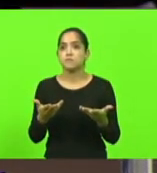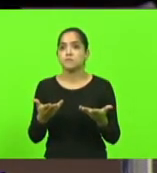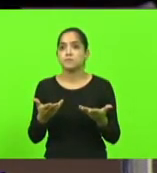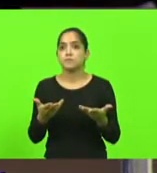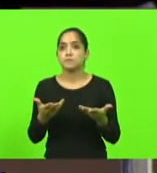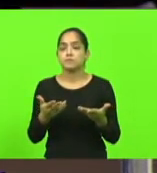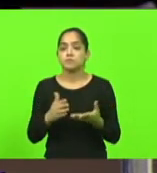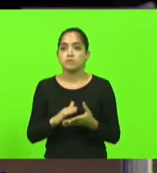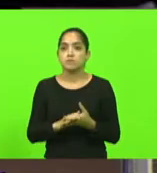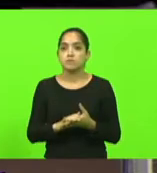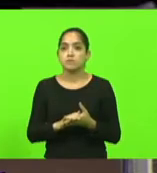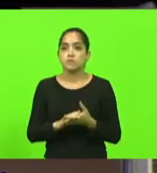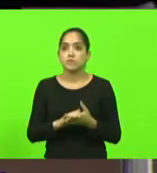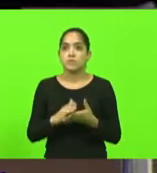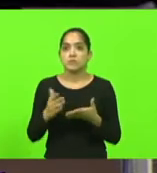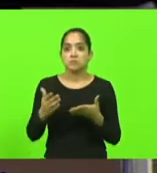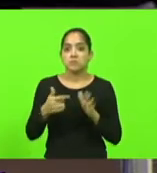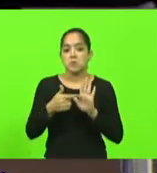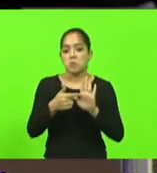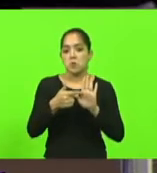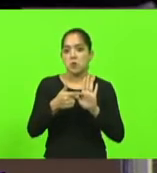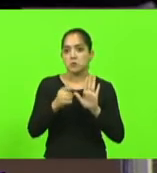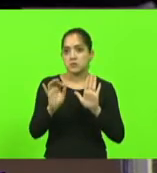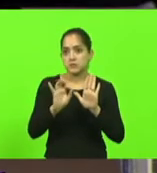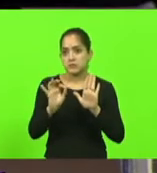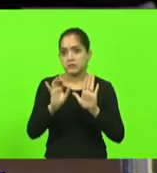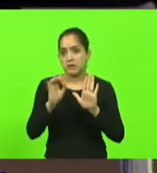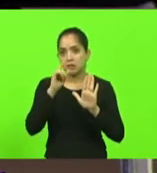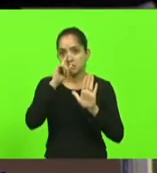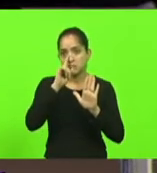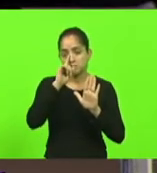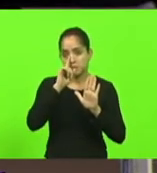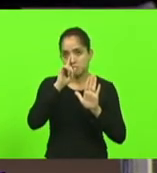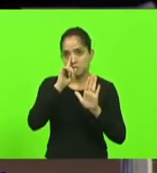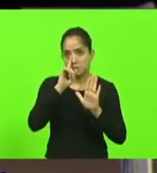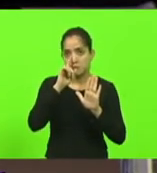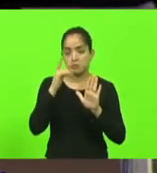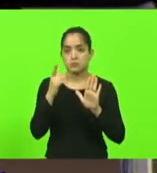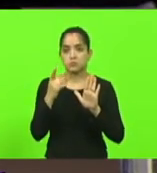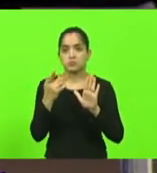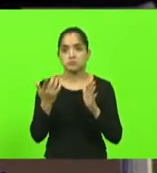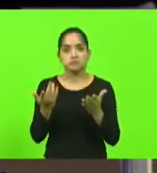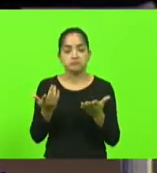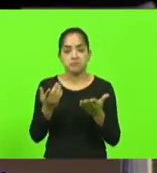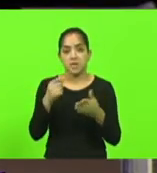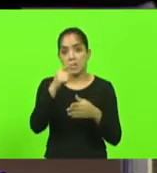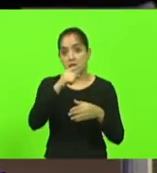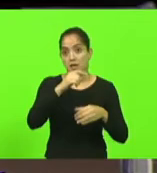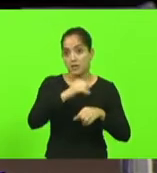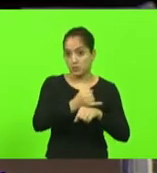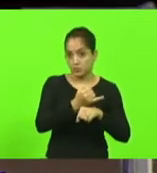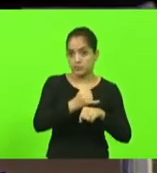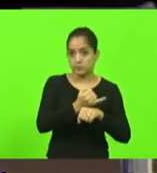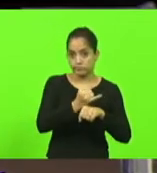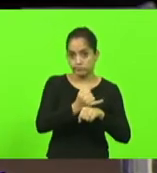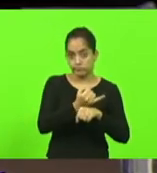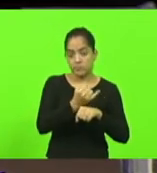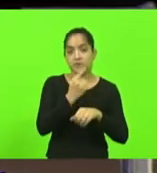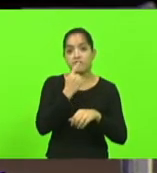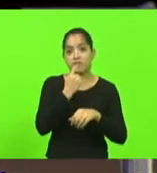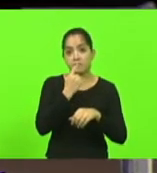com bandeiras que possam trazer preocupações. Né? Nós, lá em Joinville, estamos na bandeira